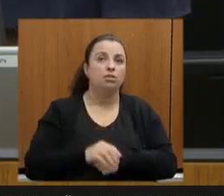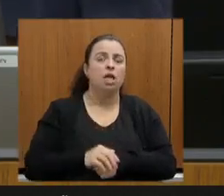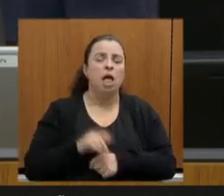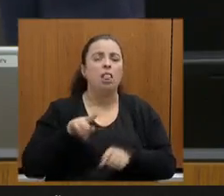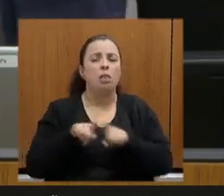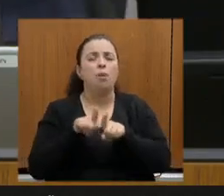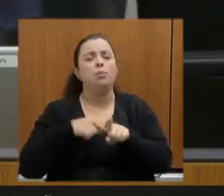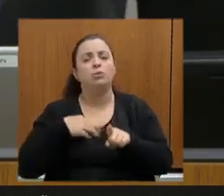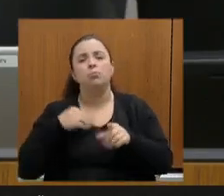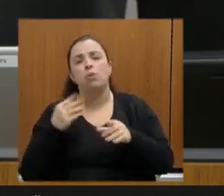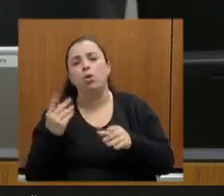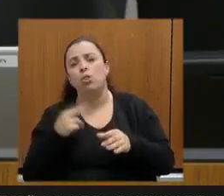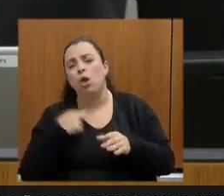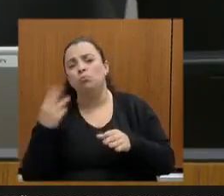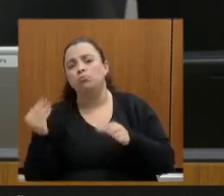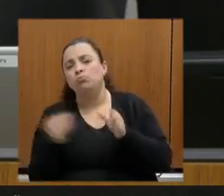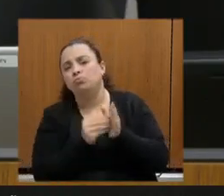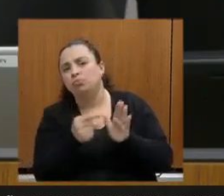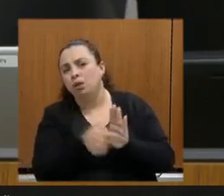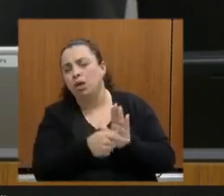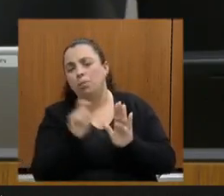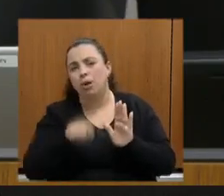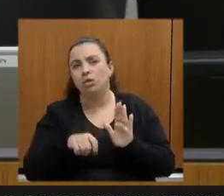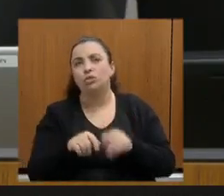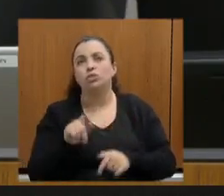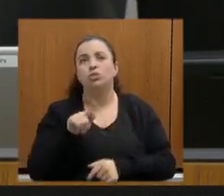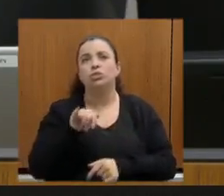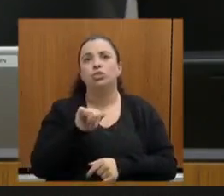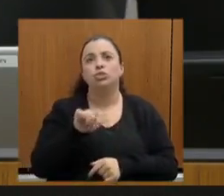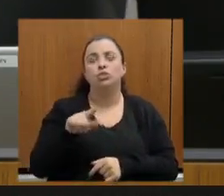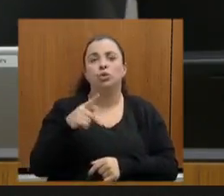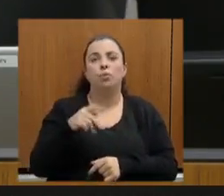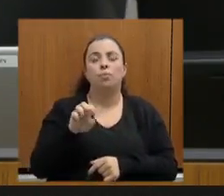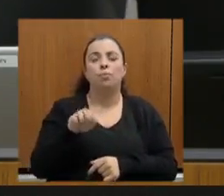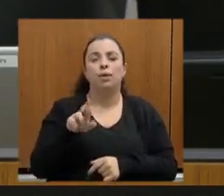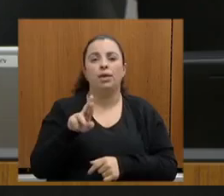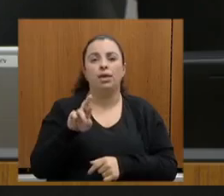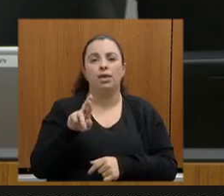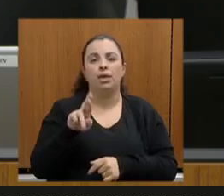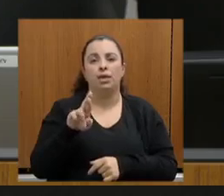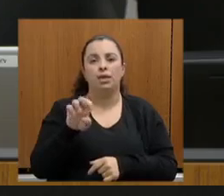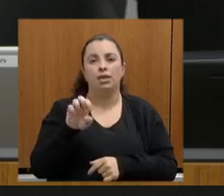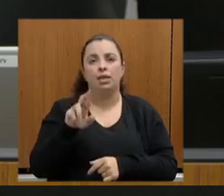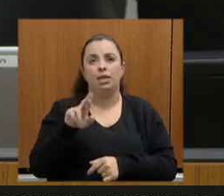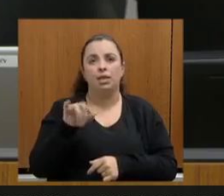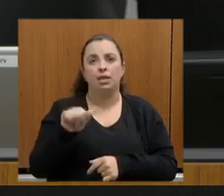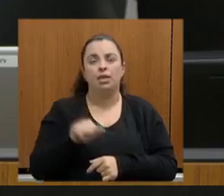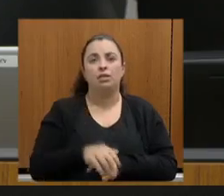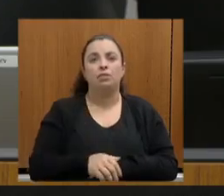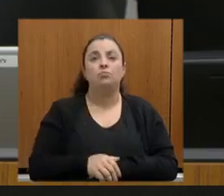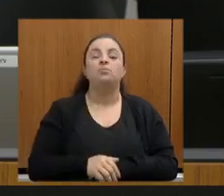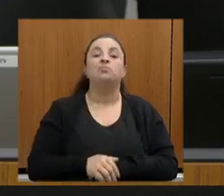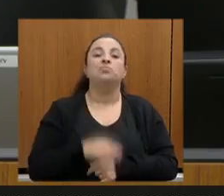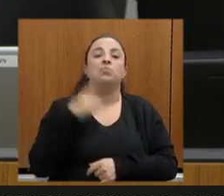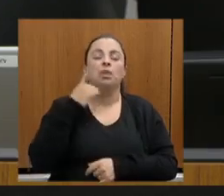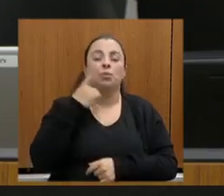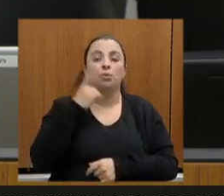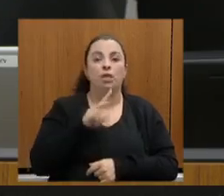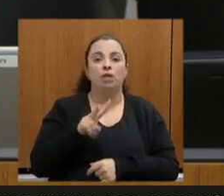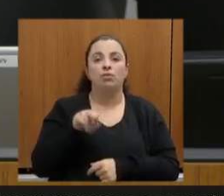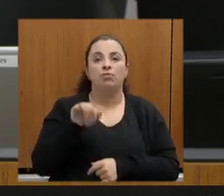também pera aí é o deputado vestido tem uma emenda